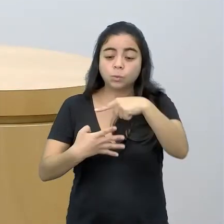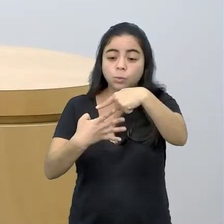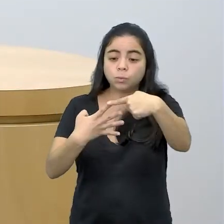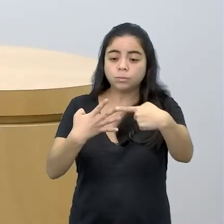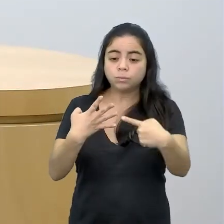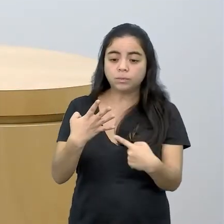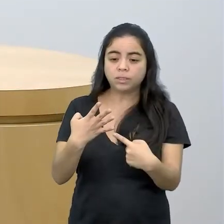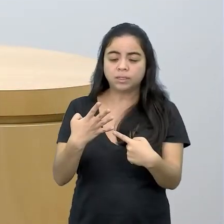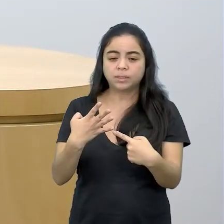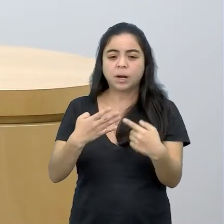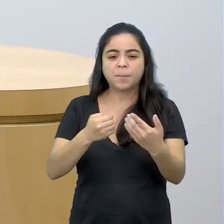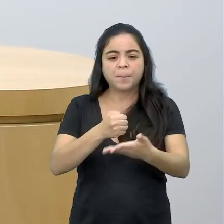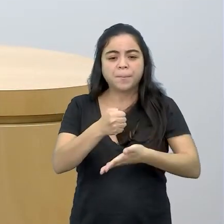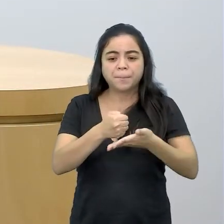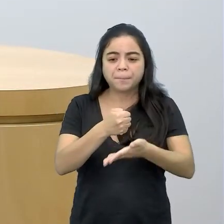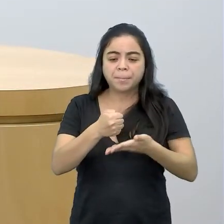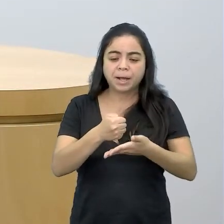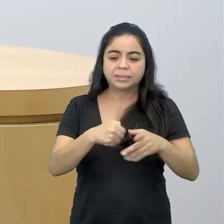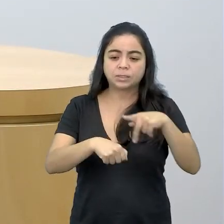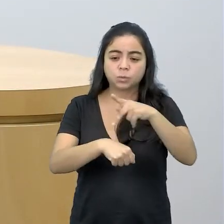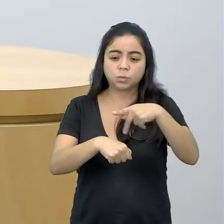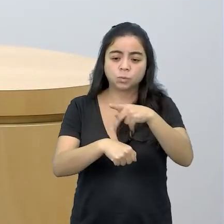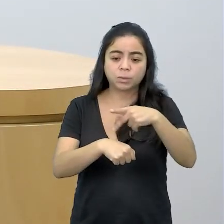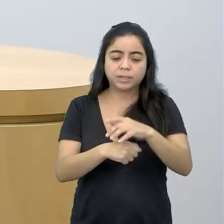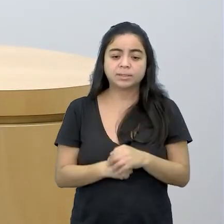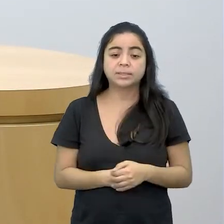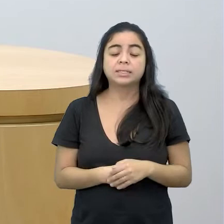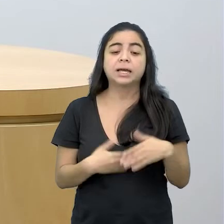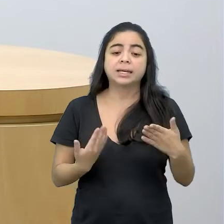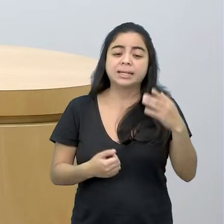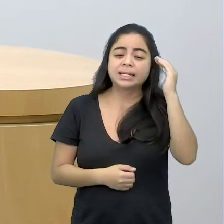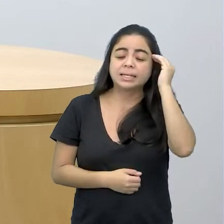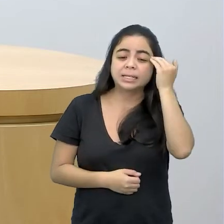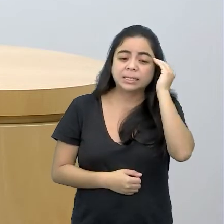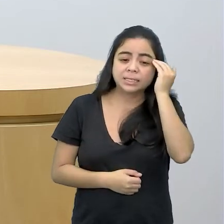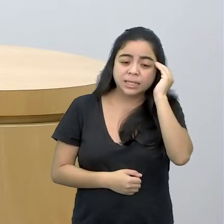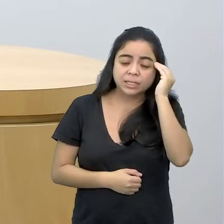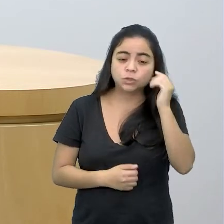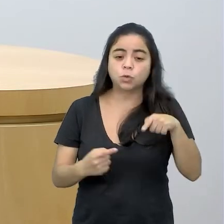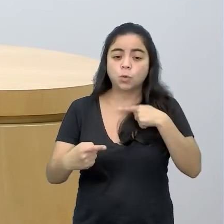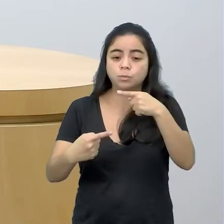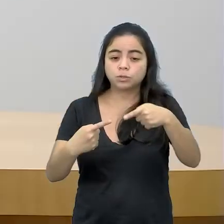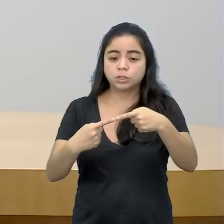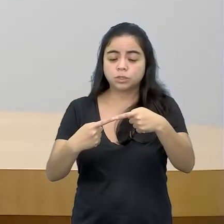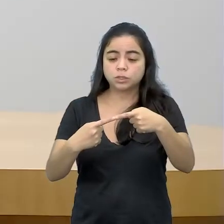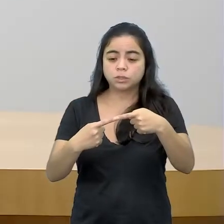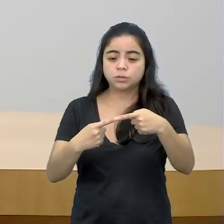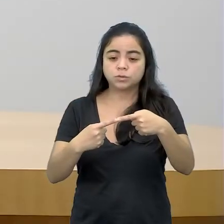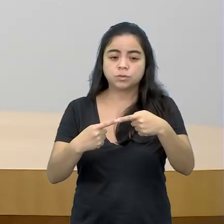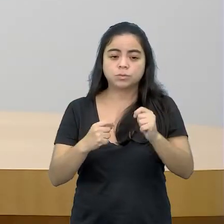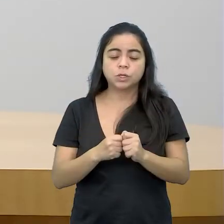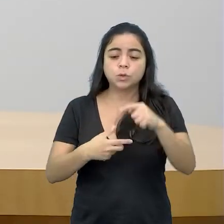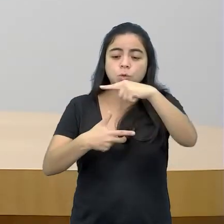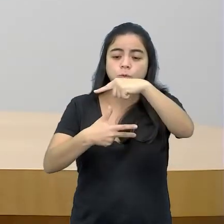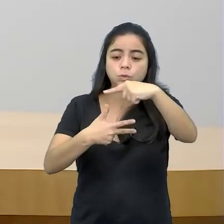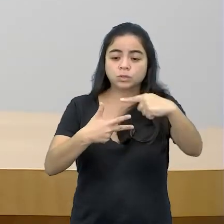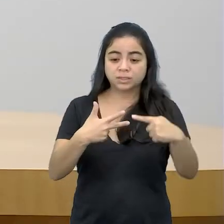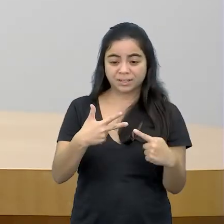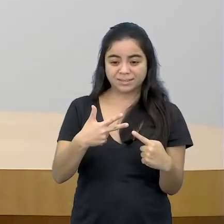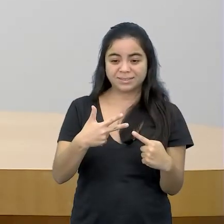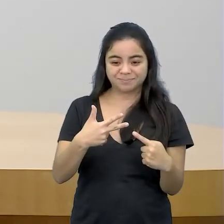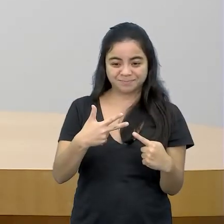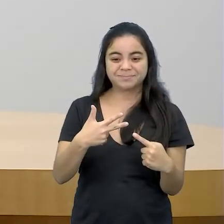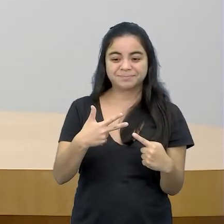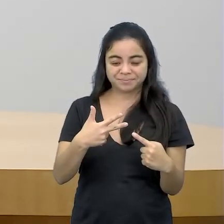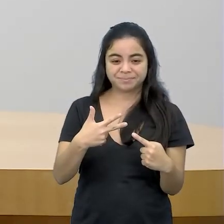objetivos fundamentais do nosso país, a gente entende que esses são objetivos fundamentais também dos 3 poderes